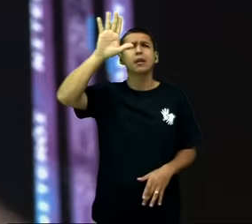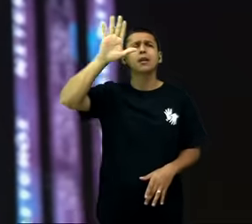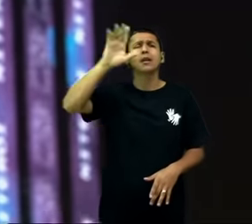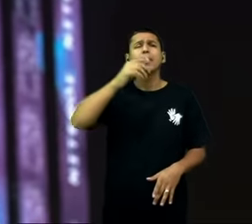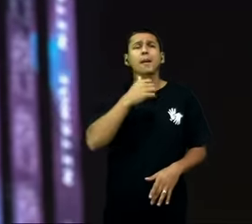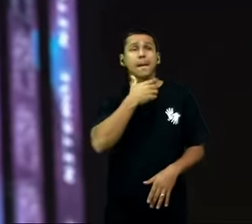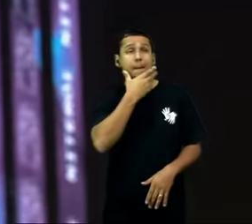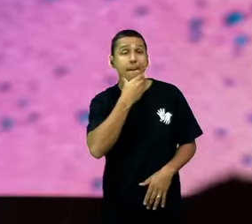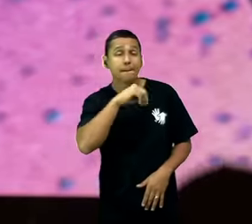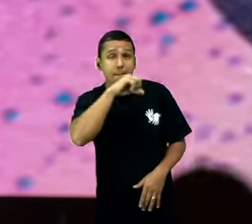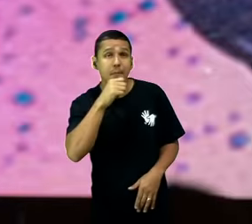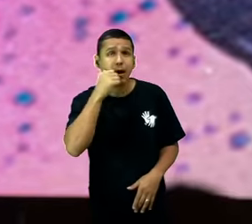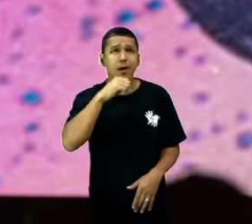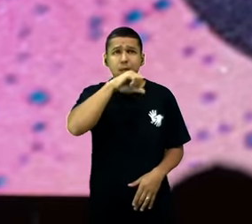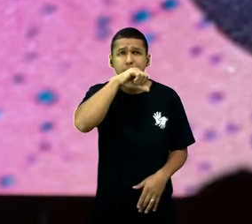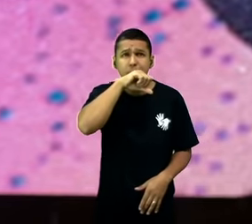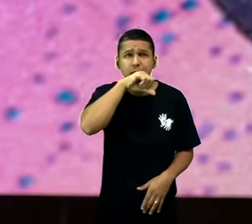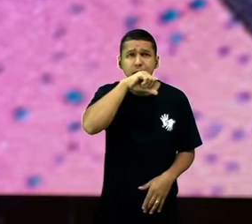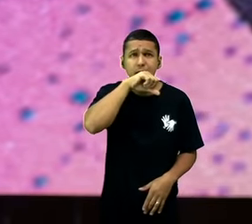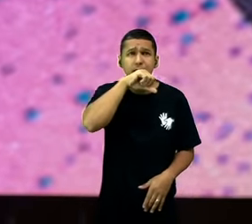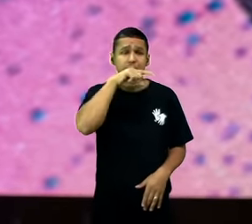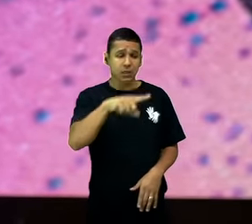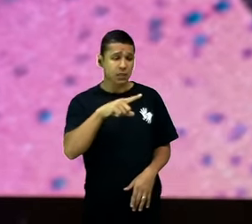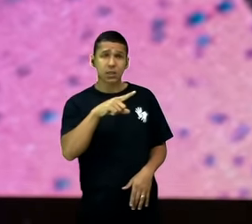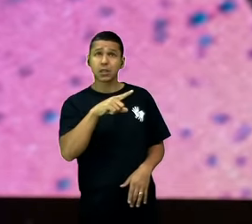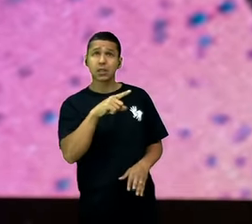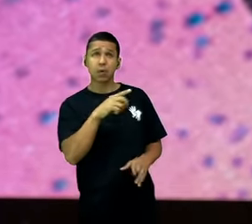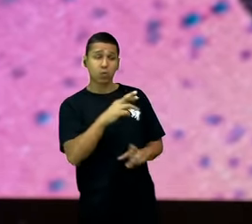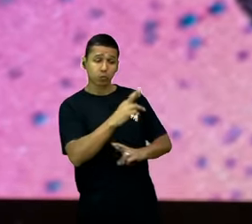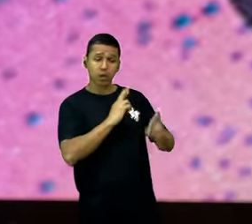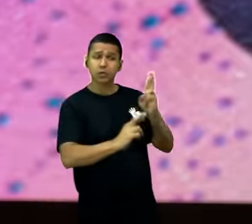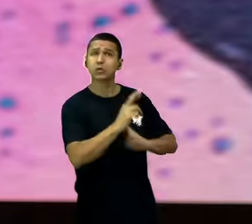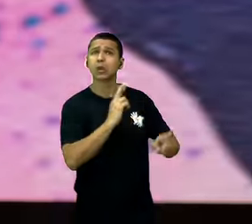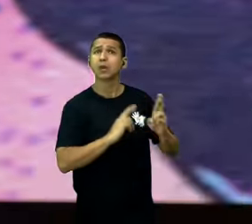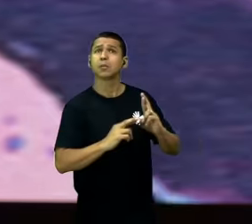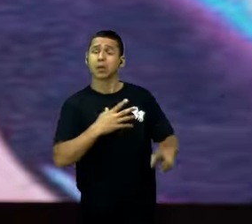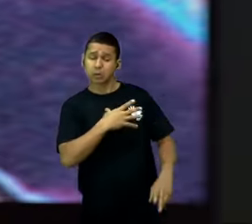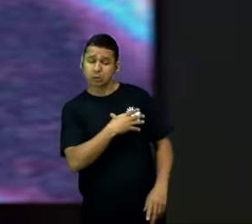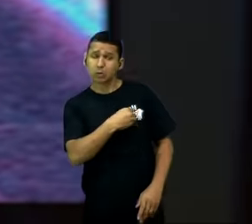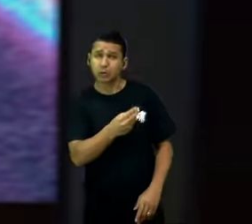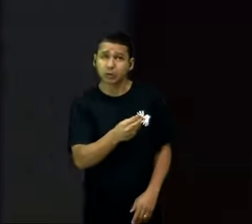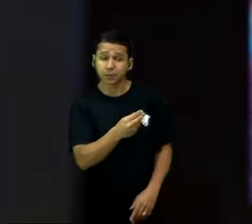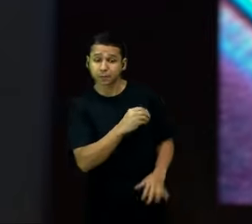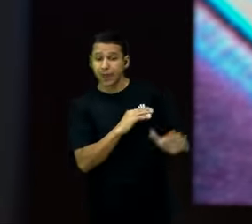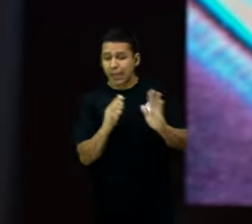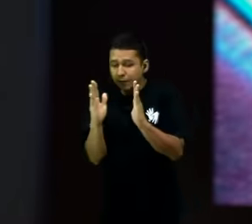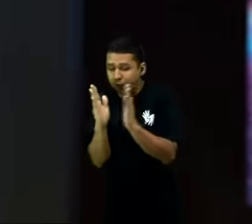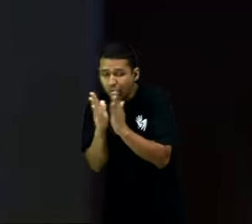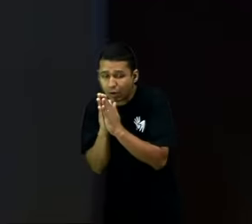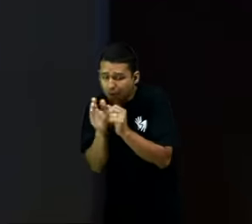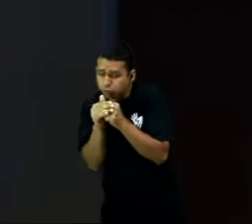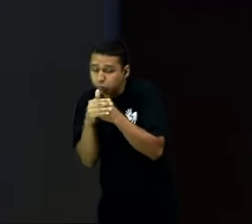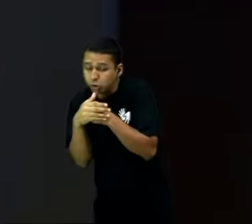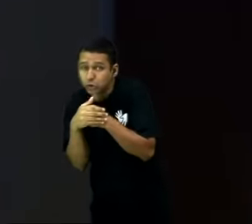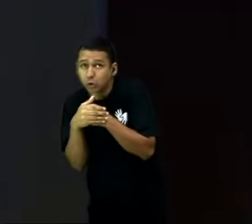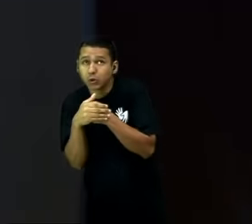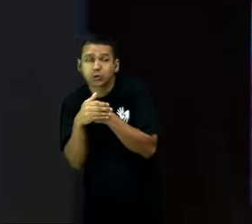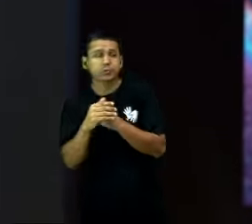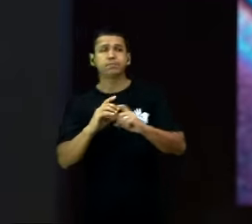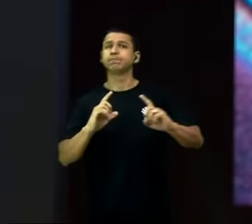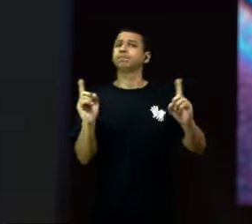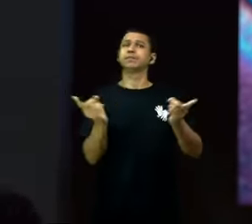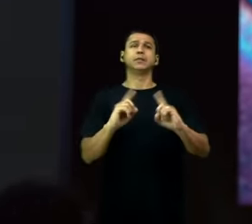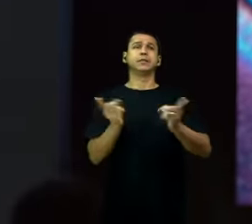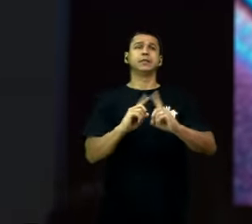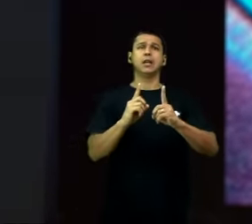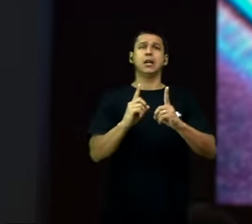tanto de pai e mãe que está negligenciando o que tem que fazer com o filho, não faz. Vai orar, se esconde para orar, e Deus está dizendo: não esconde não, deixa teu filho ver você